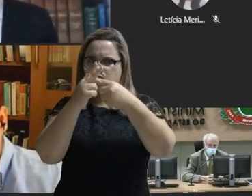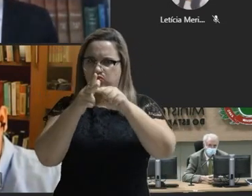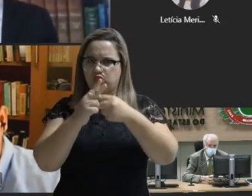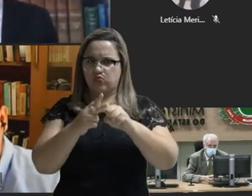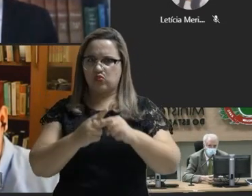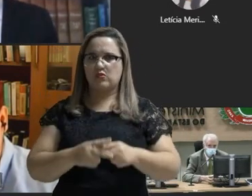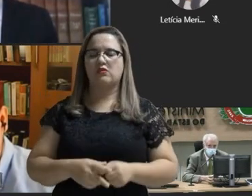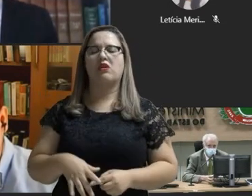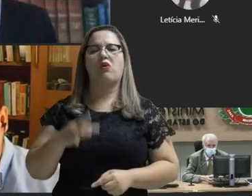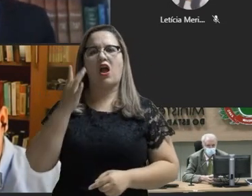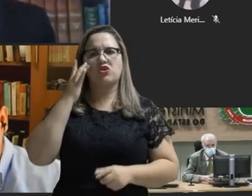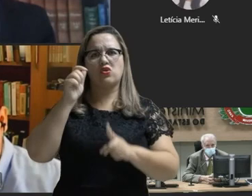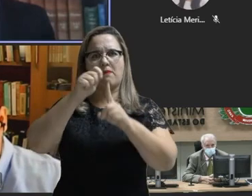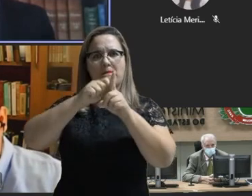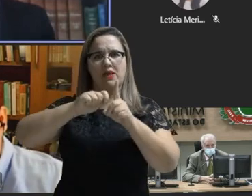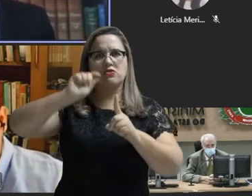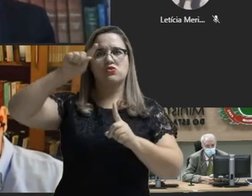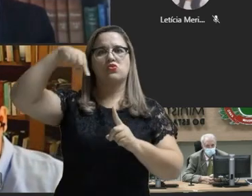que vem, então, né?